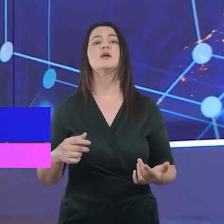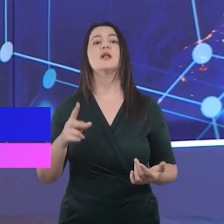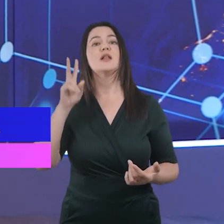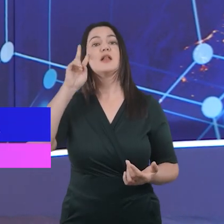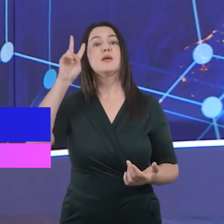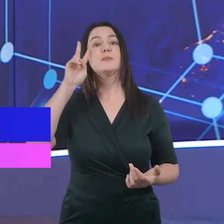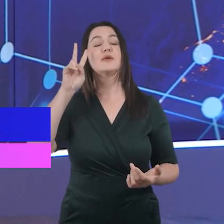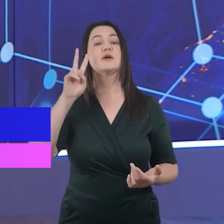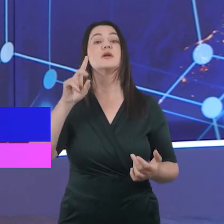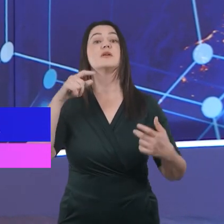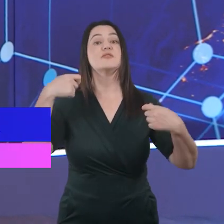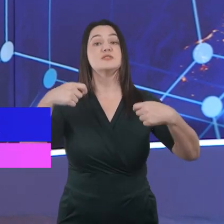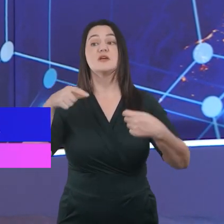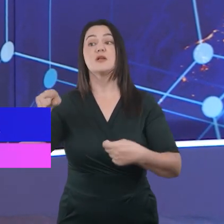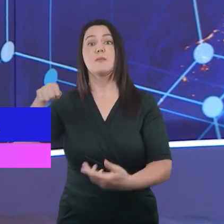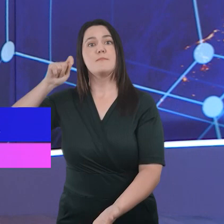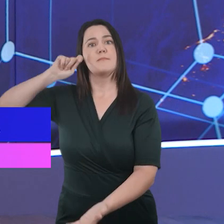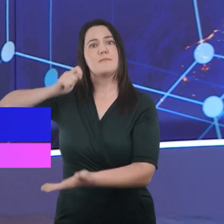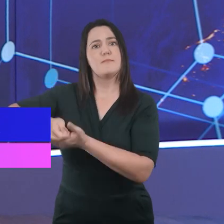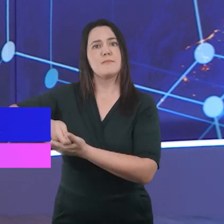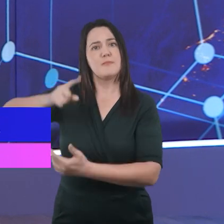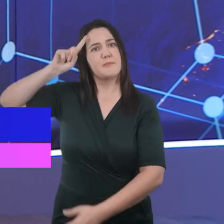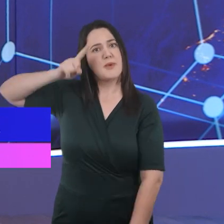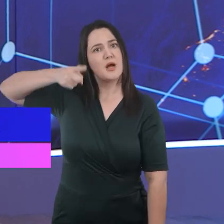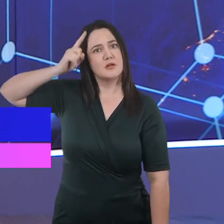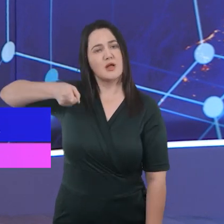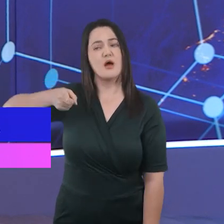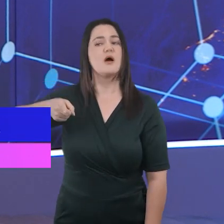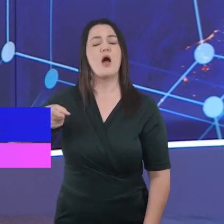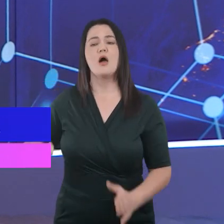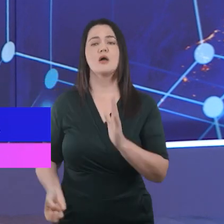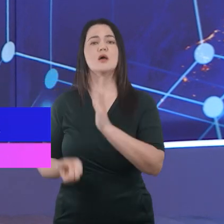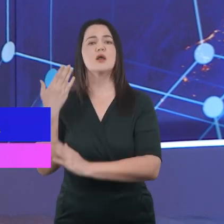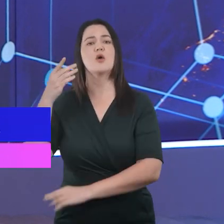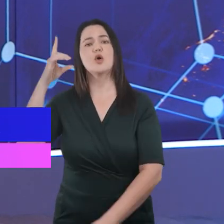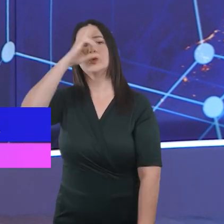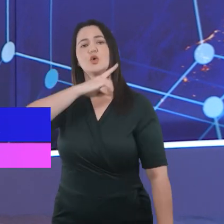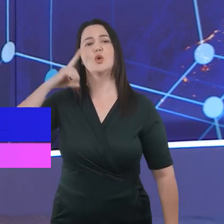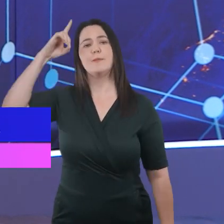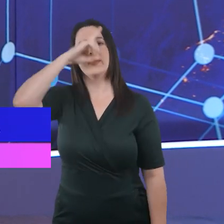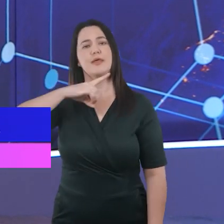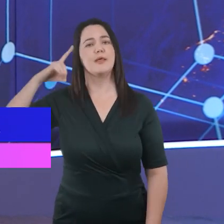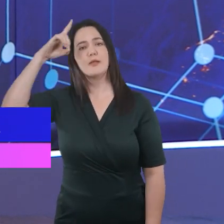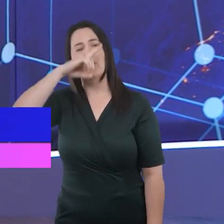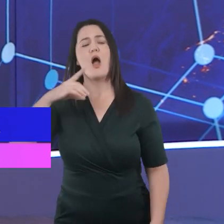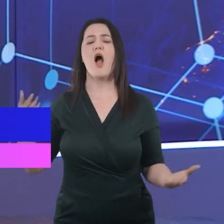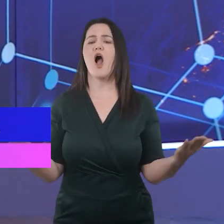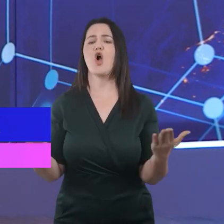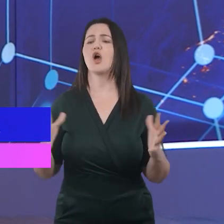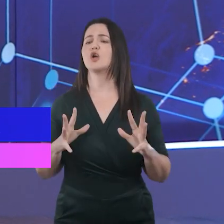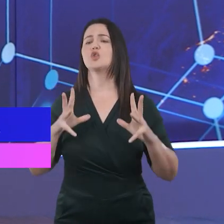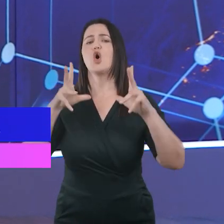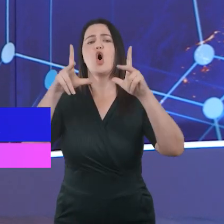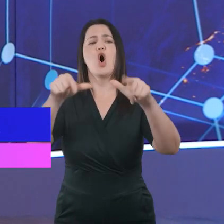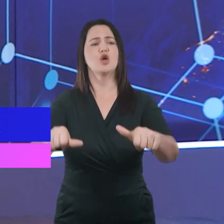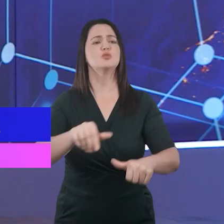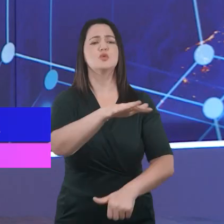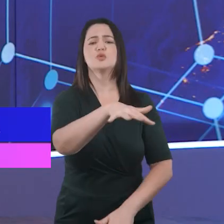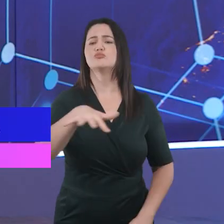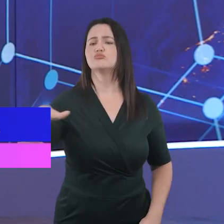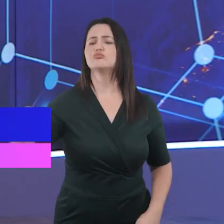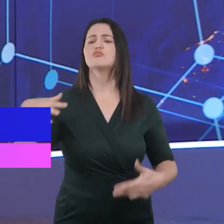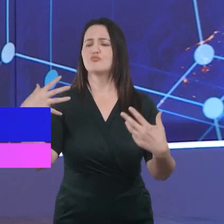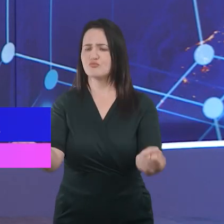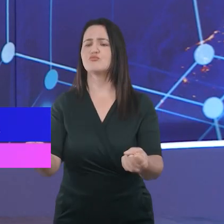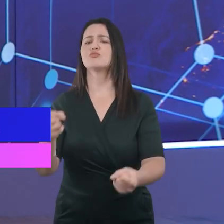direta a guarda ou a adoração do domingo, que era uma prática pagã. E ele colocou isso como algo dentro